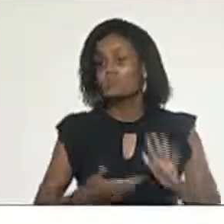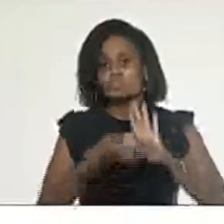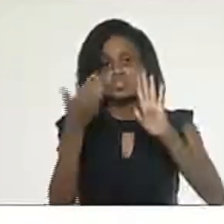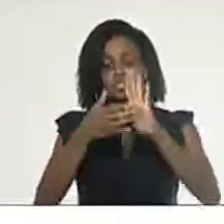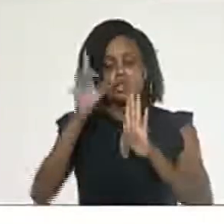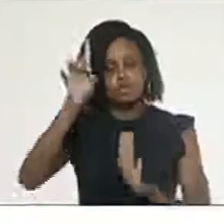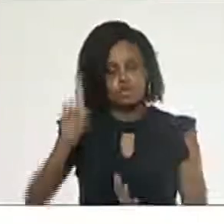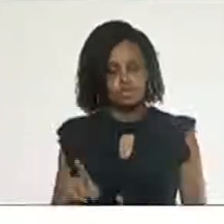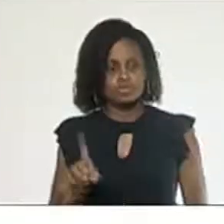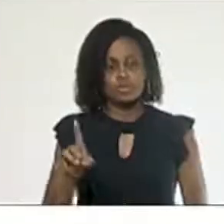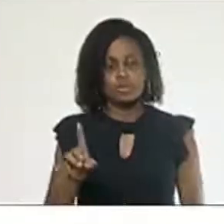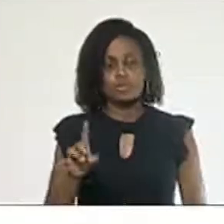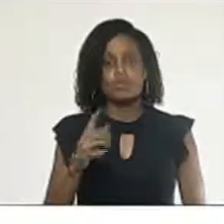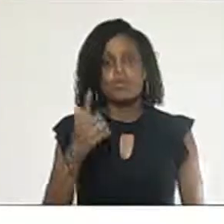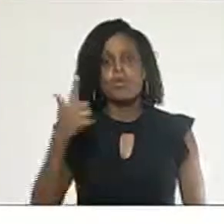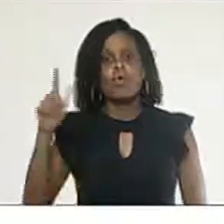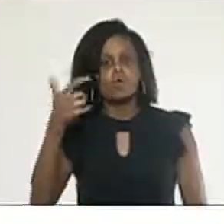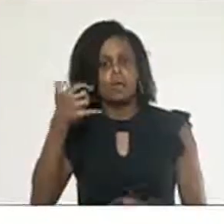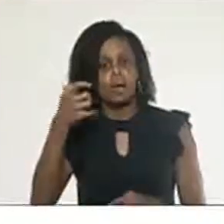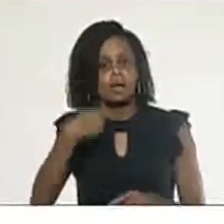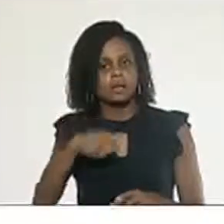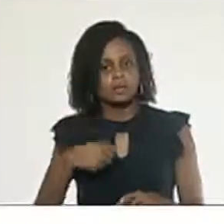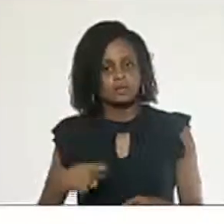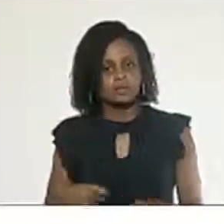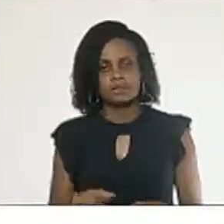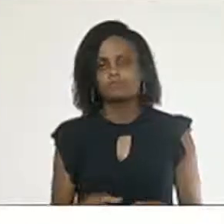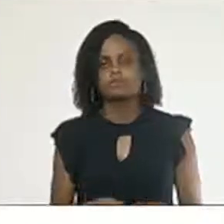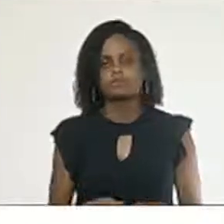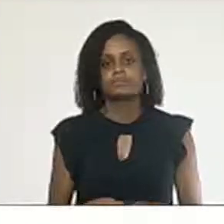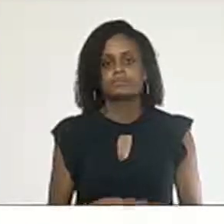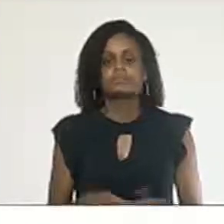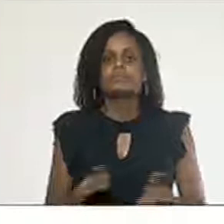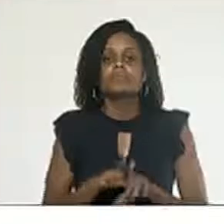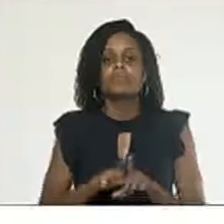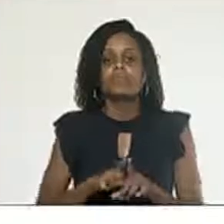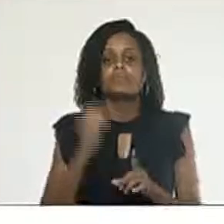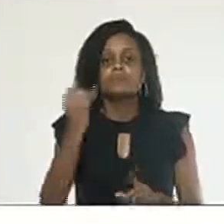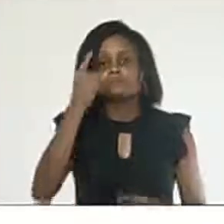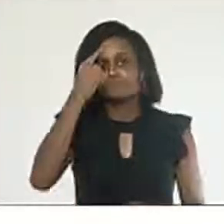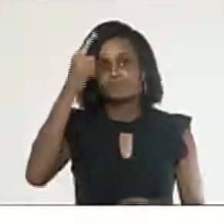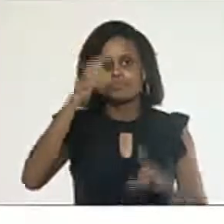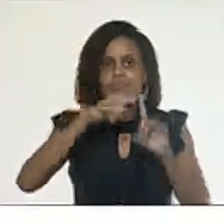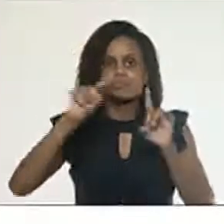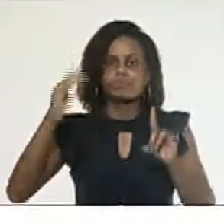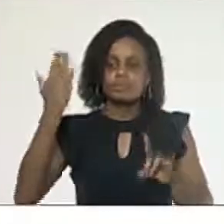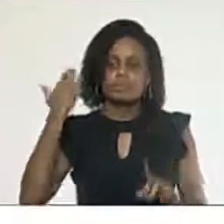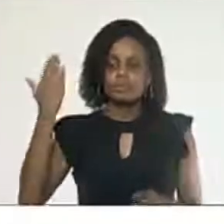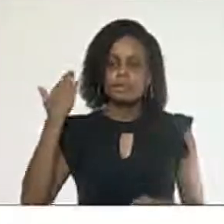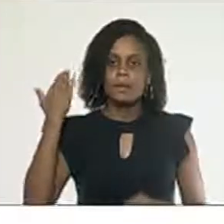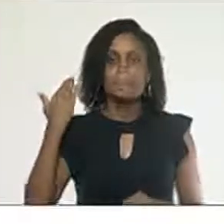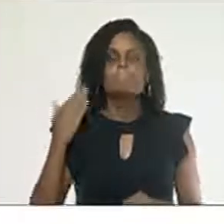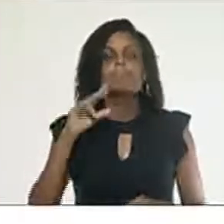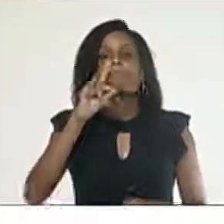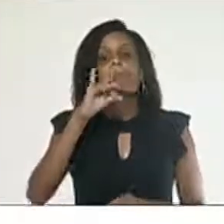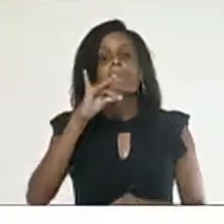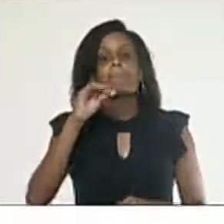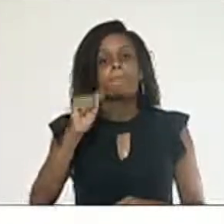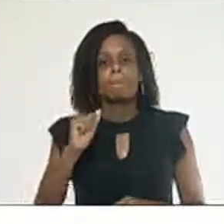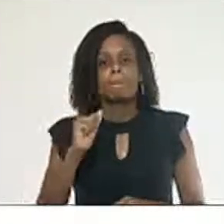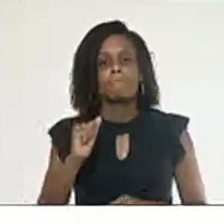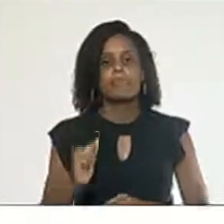uma outra caneta na mão. E é importante lembrar, na semana passada, senhor presidente, no